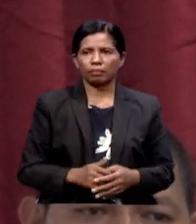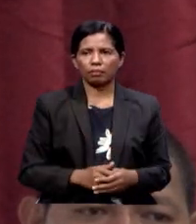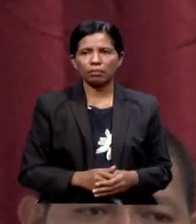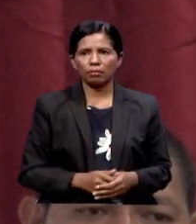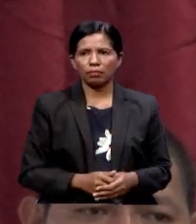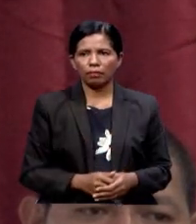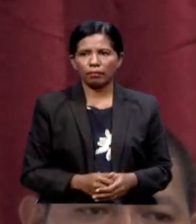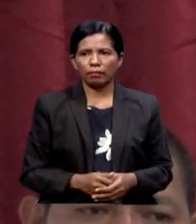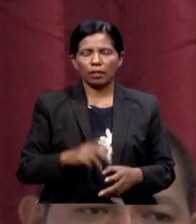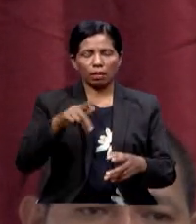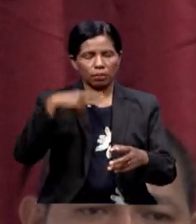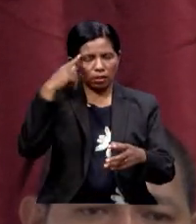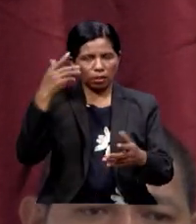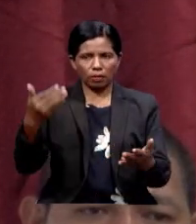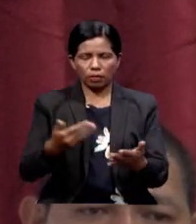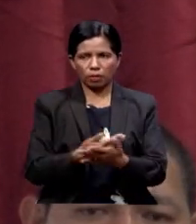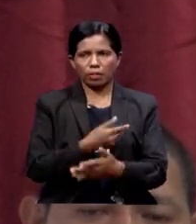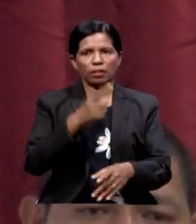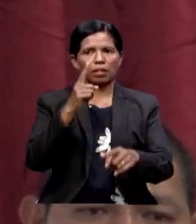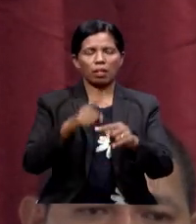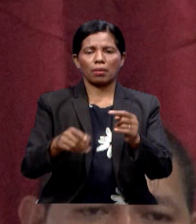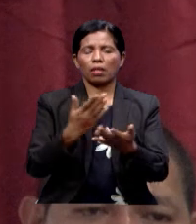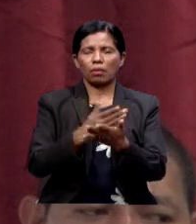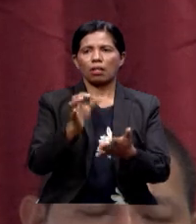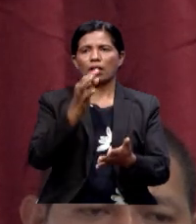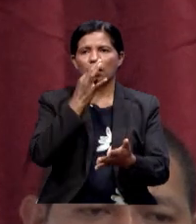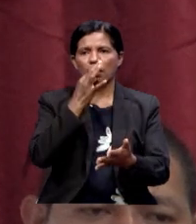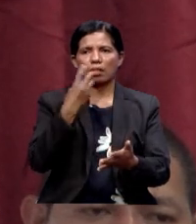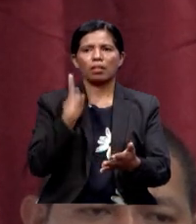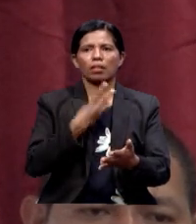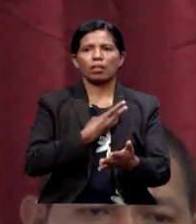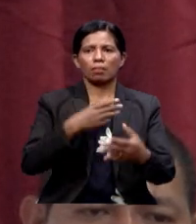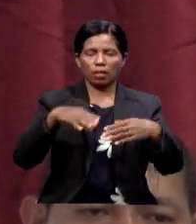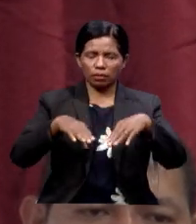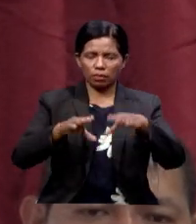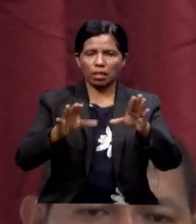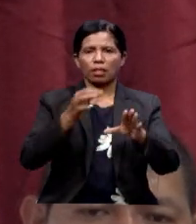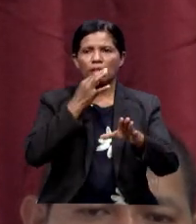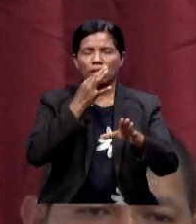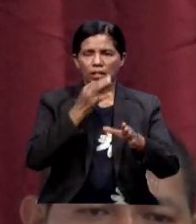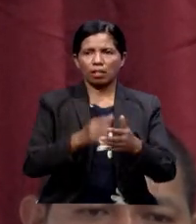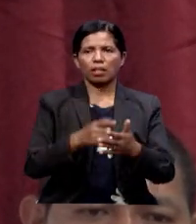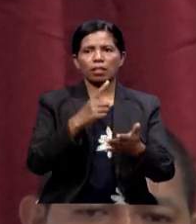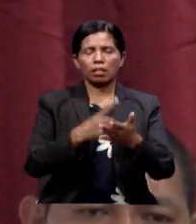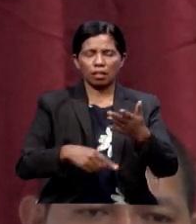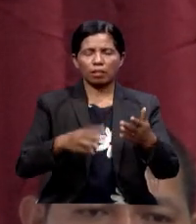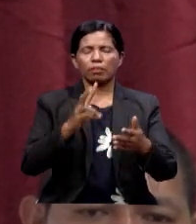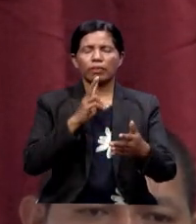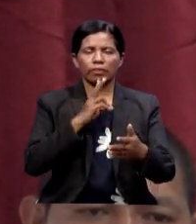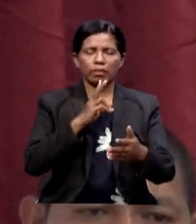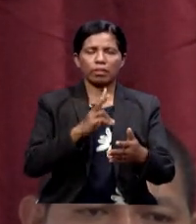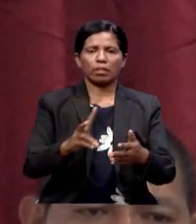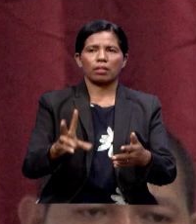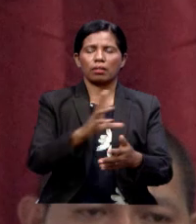Tanem ita karege politika fung, atu la bele sosahan, no ita bele fan hahan. Sera ma dikeke bele fan ba ukusi,